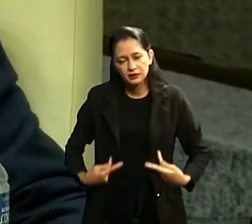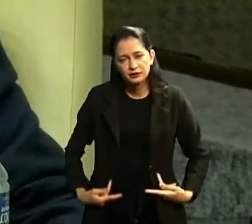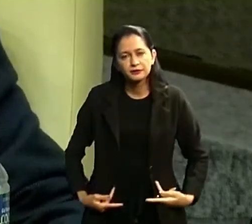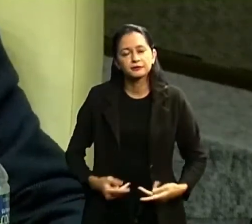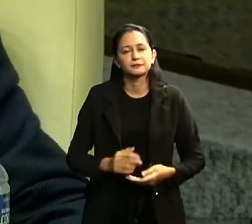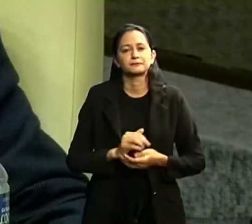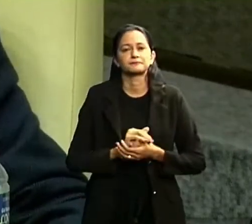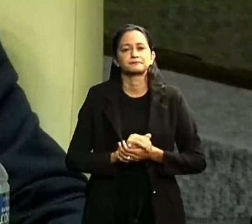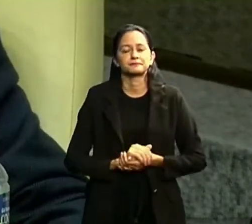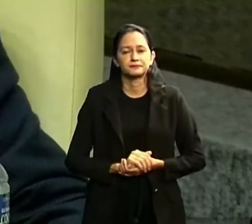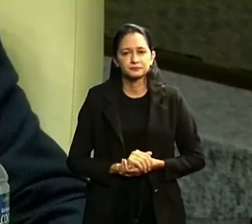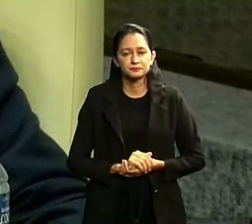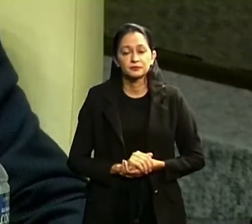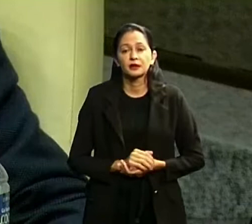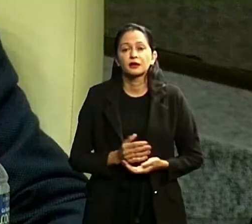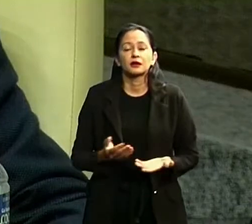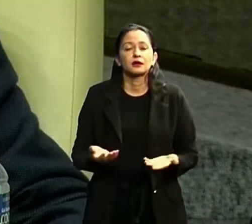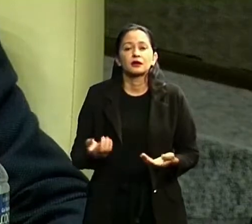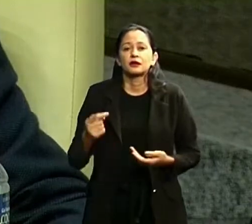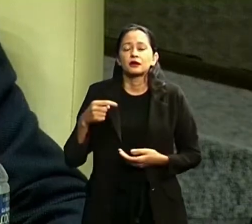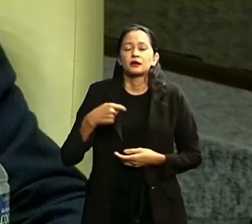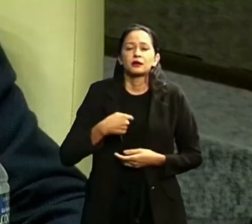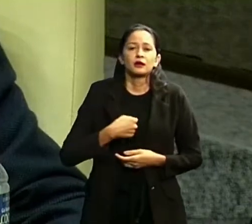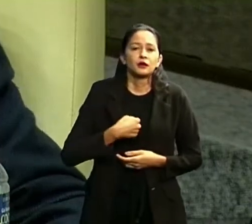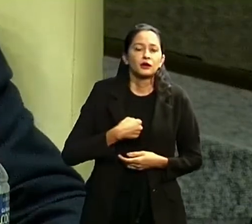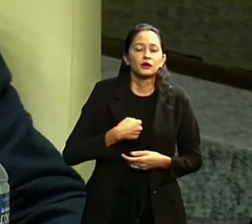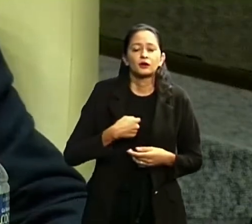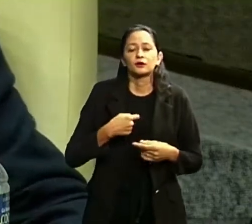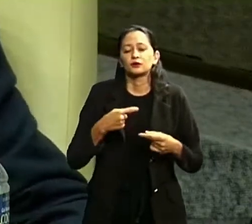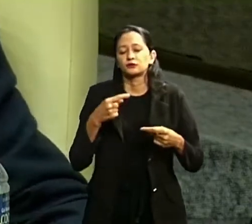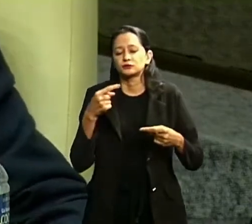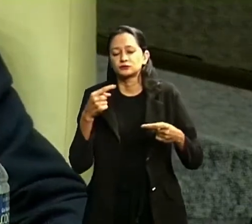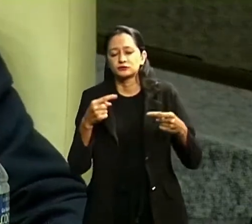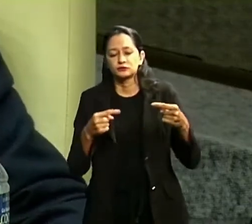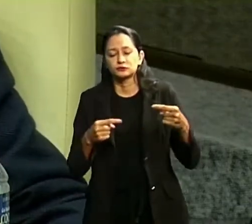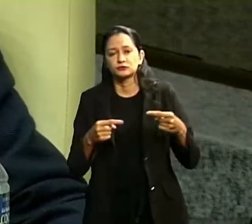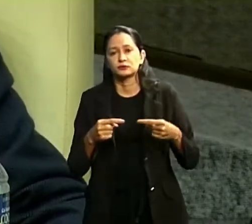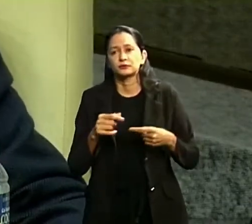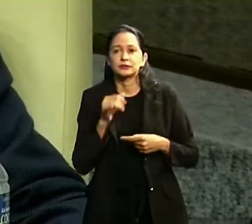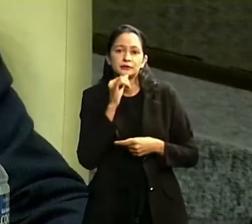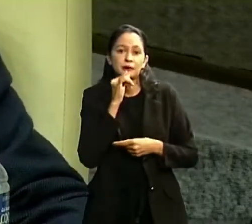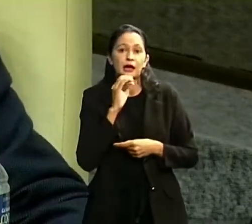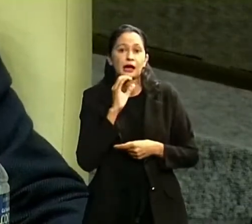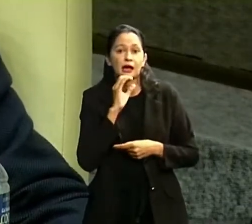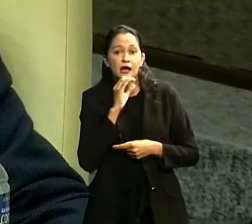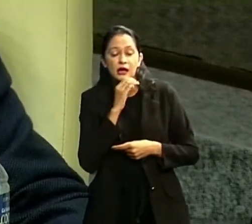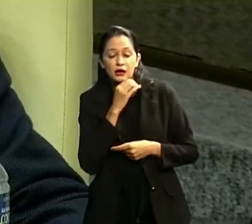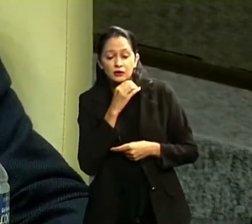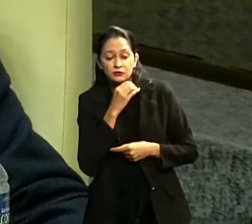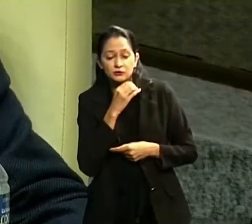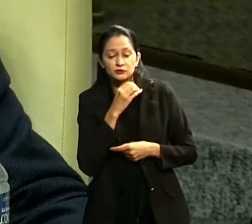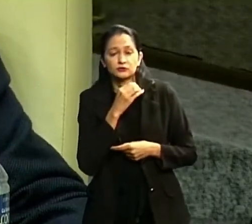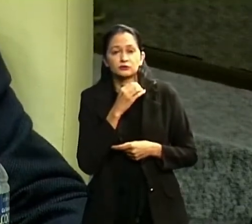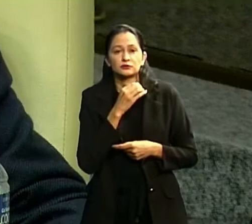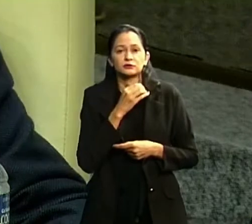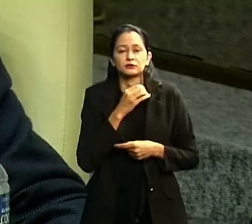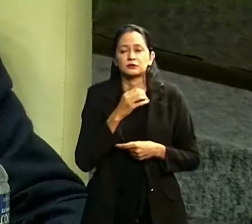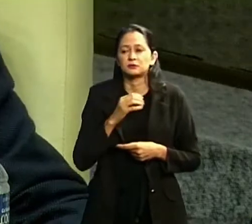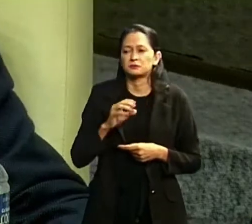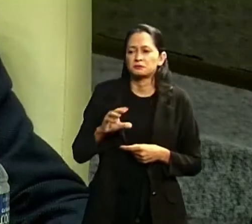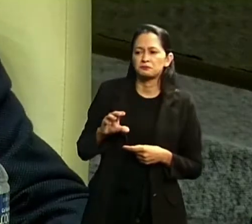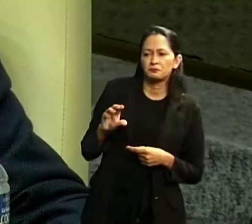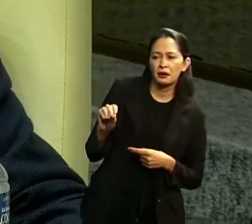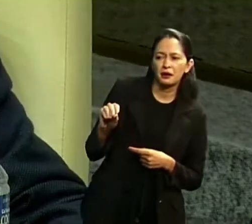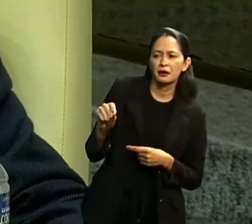coração. Aqui, eu não estou aqui discutindo se acho que o processo antidemocrático, em